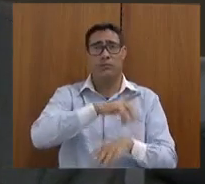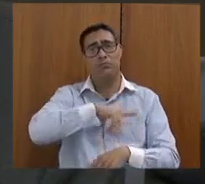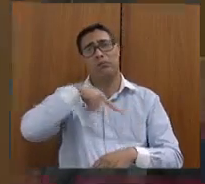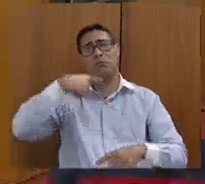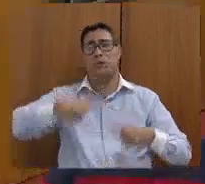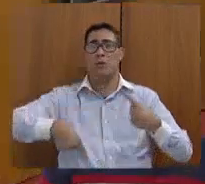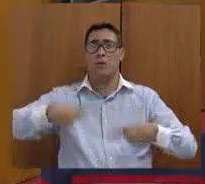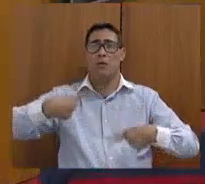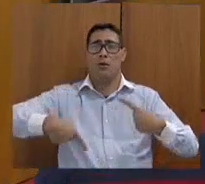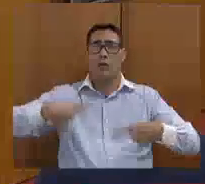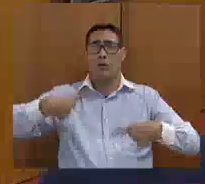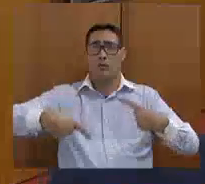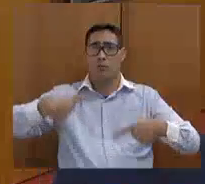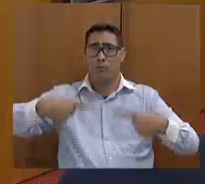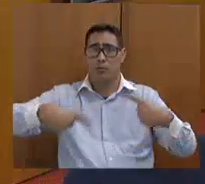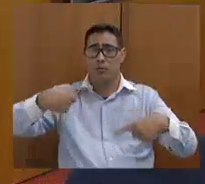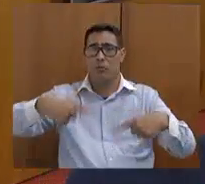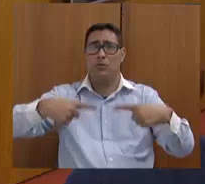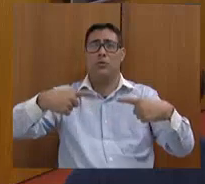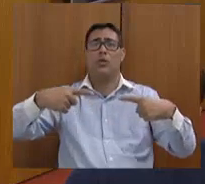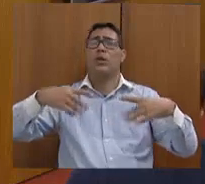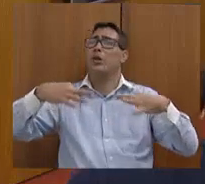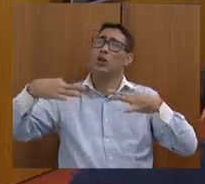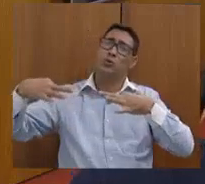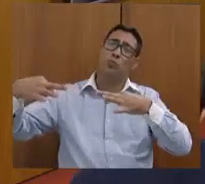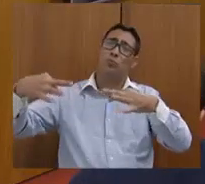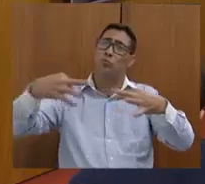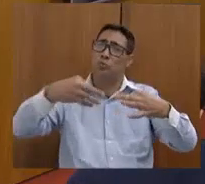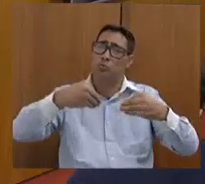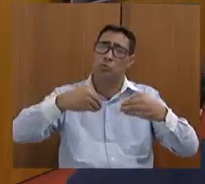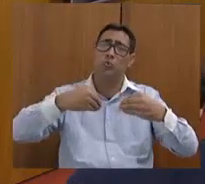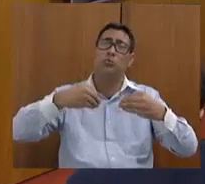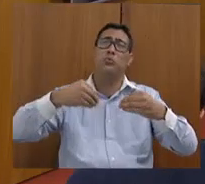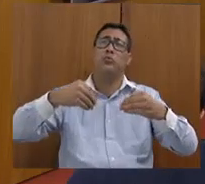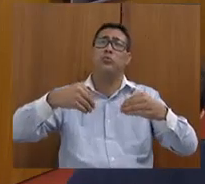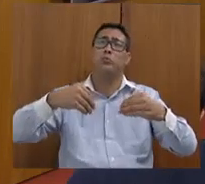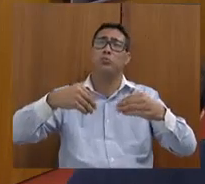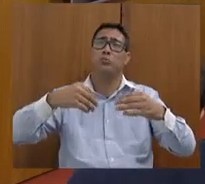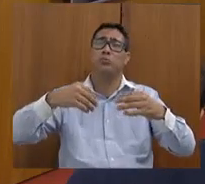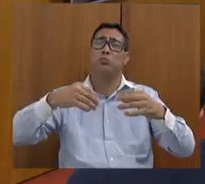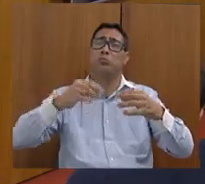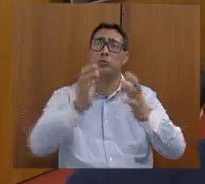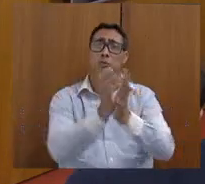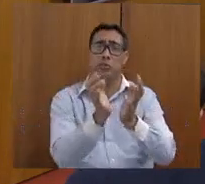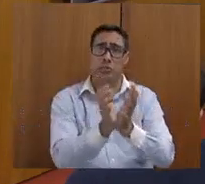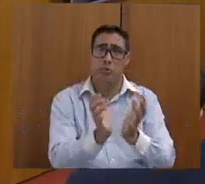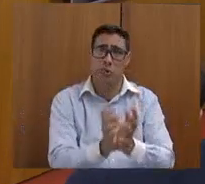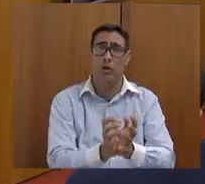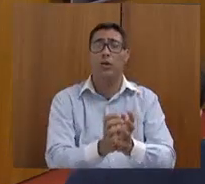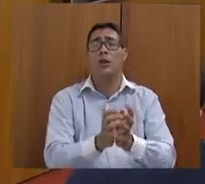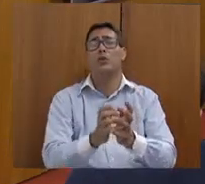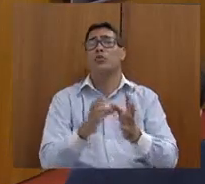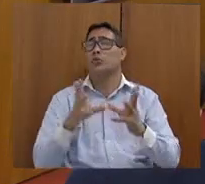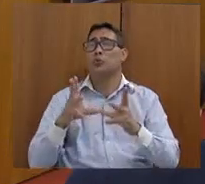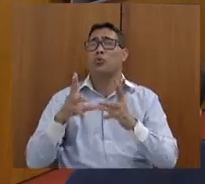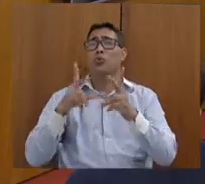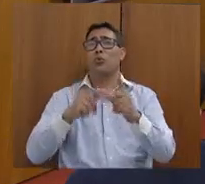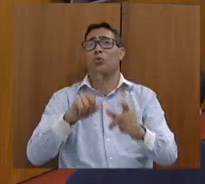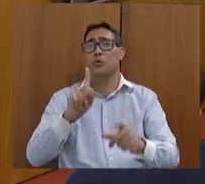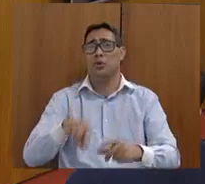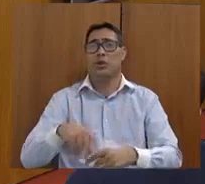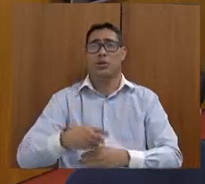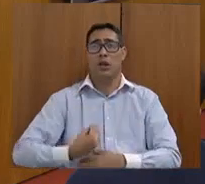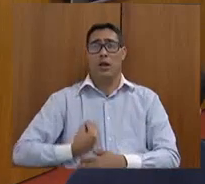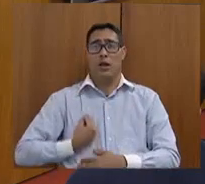casa e de todas as frentes parlamentares aqui e de todos que estão aqui nessa